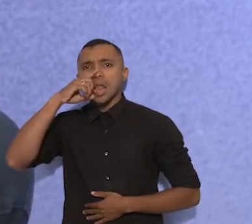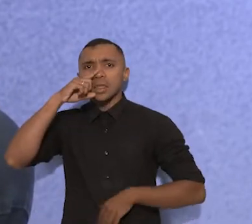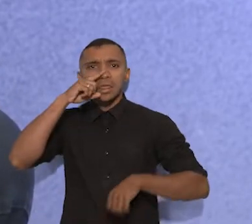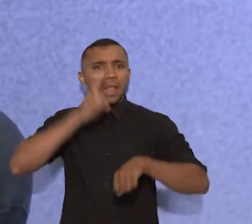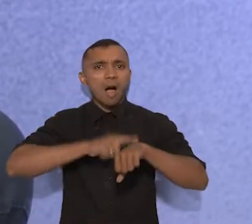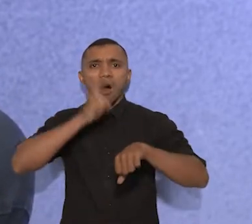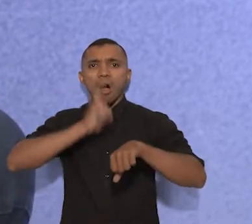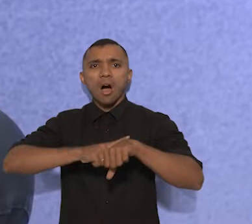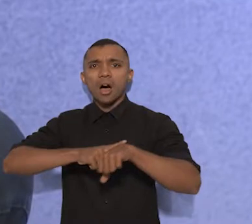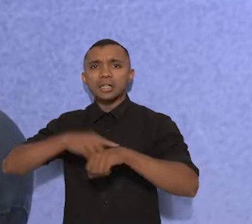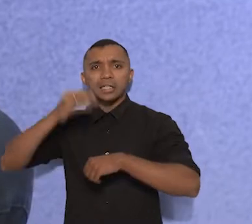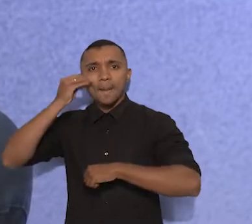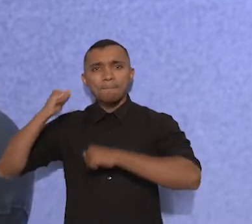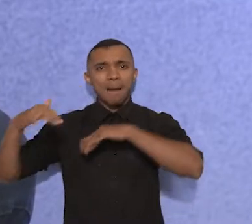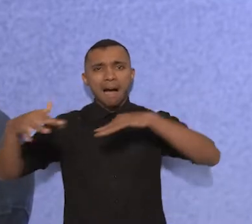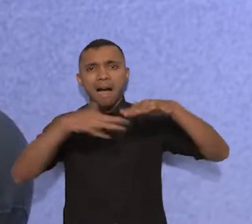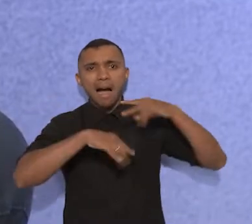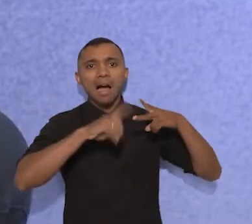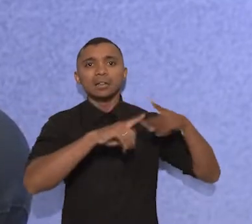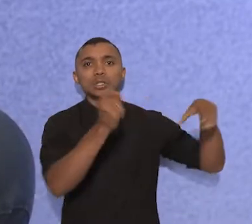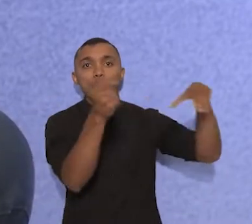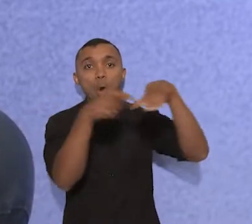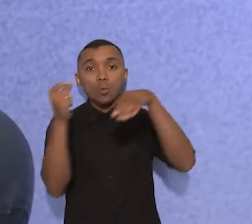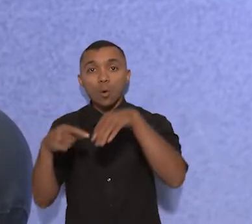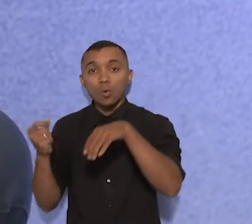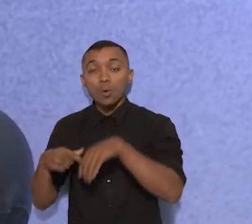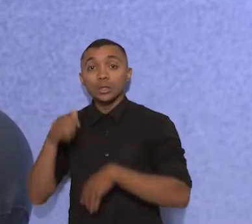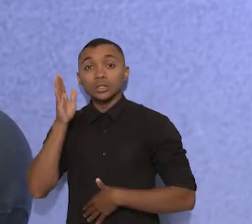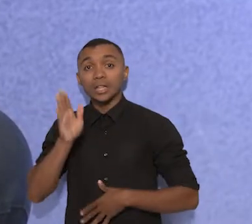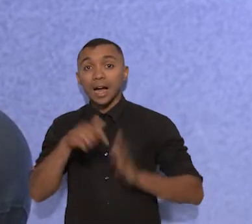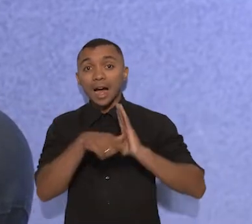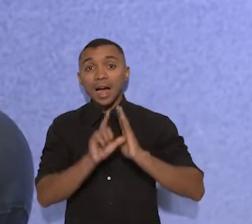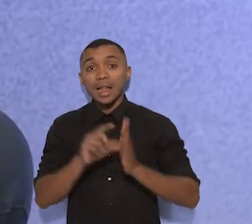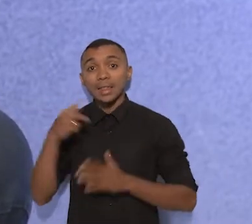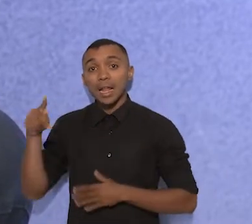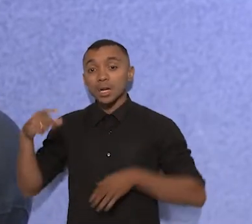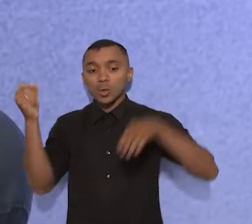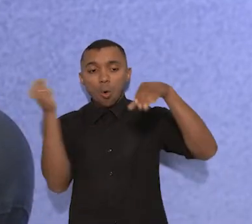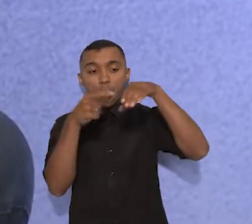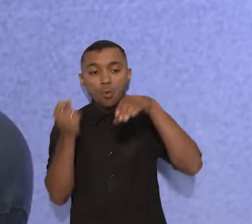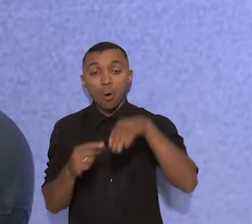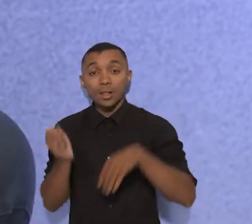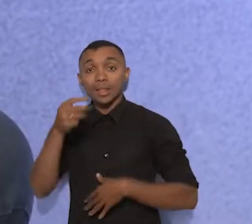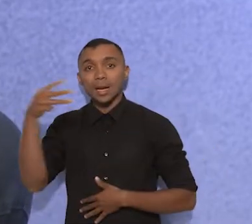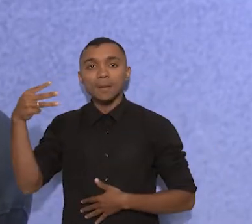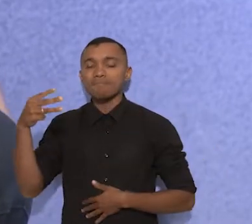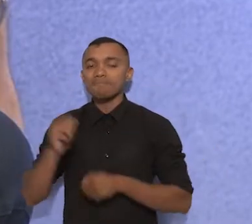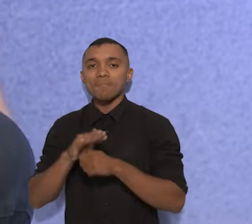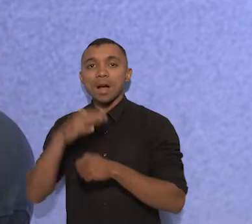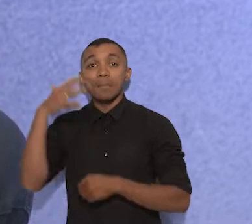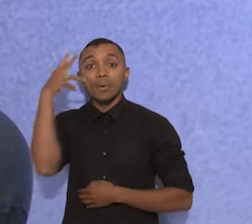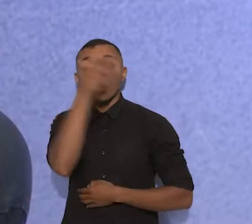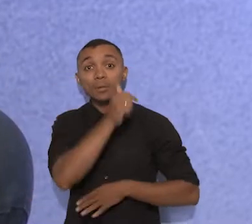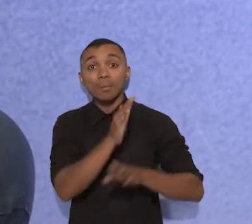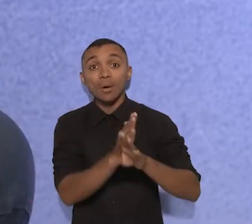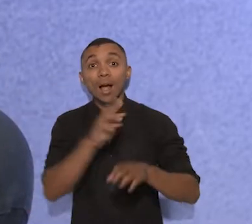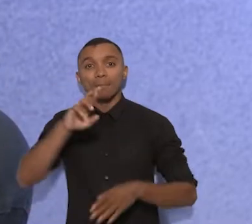fazendo gol. Por sinal, dos três gols, eu acho o do Vina o mais belo. Porque o do